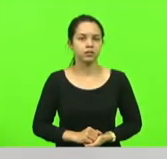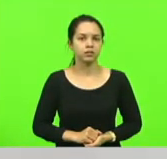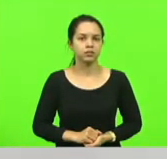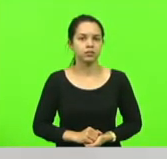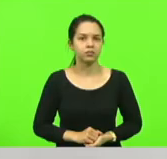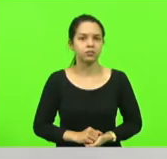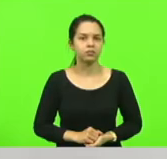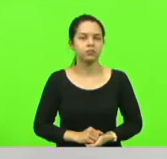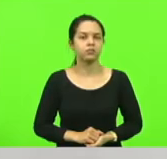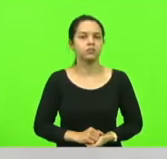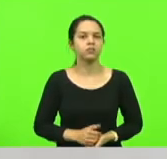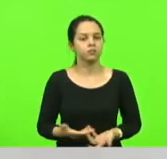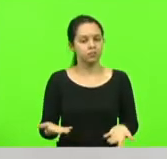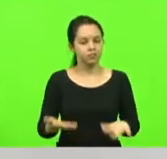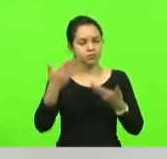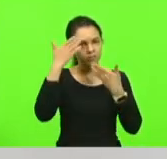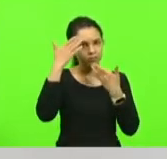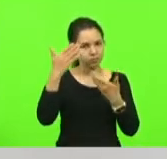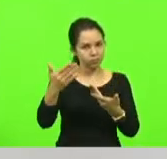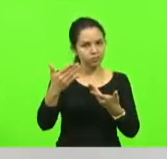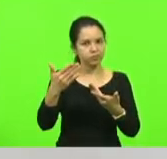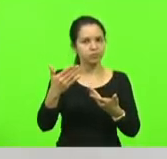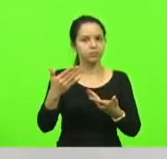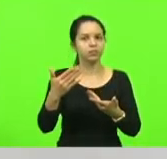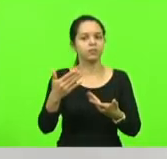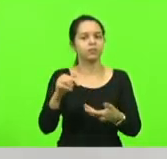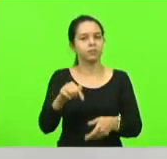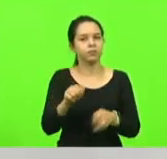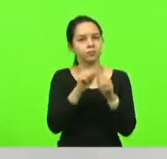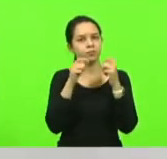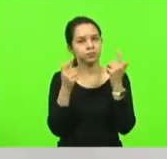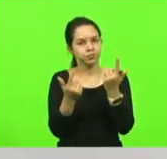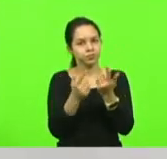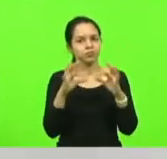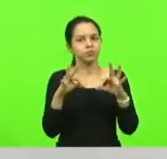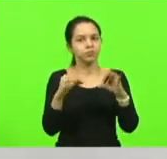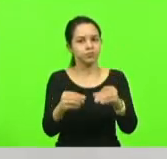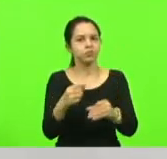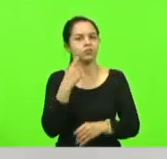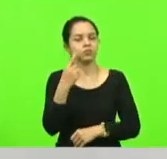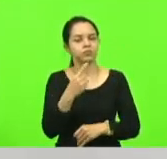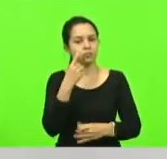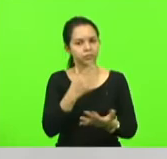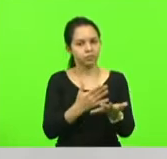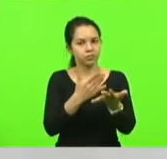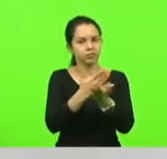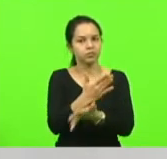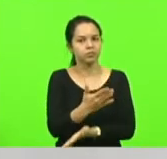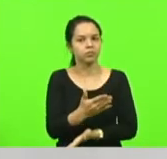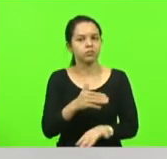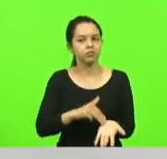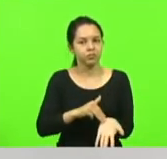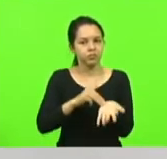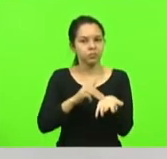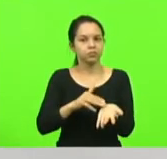Primeiramente, agradecer a essa casa, a todos os deputados que aprovaram a moção de minha autoria,